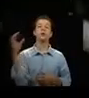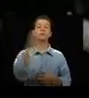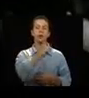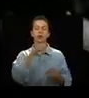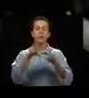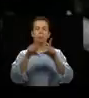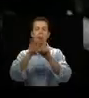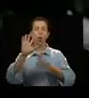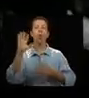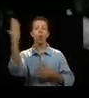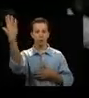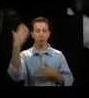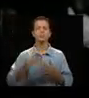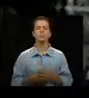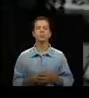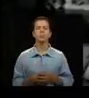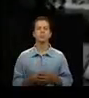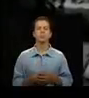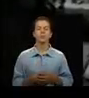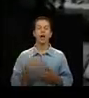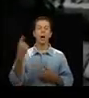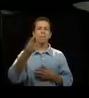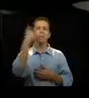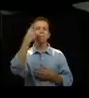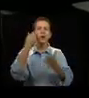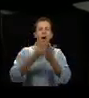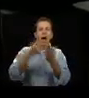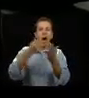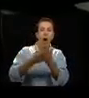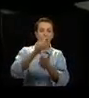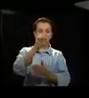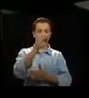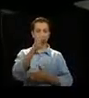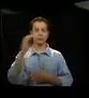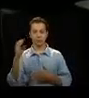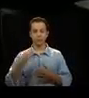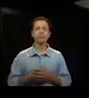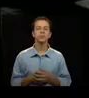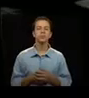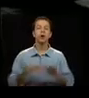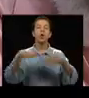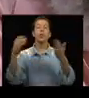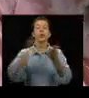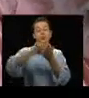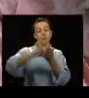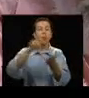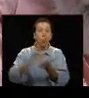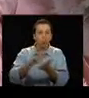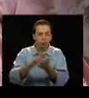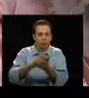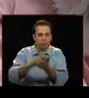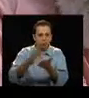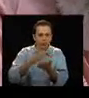velocidade com que isso ocorre, na primeira aula de alfabetização, quando se vai escrever num